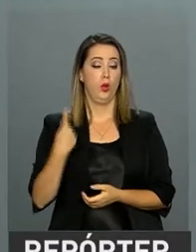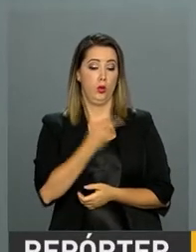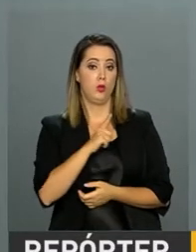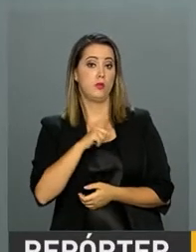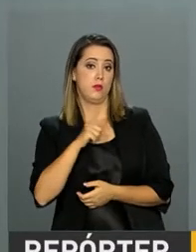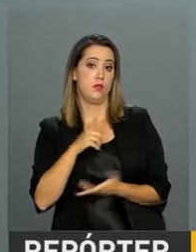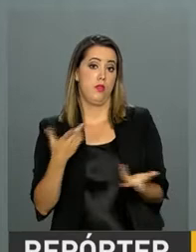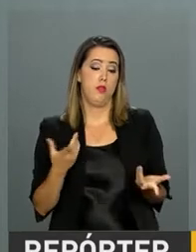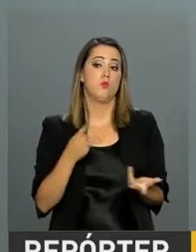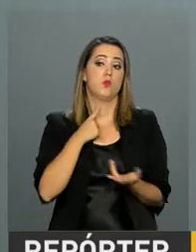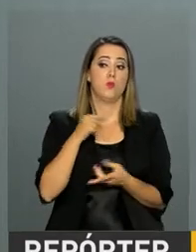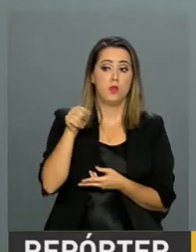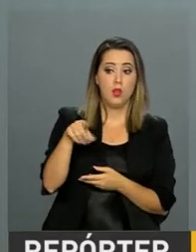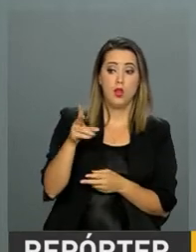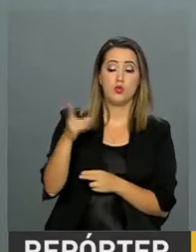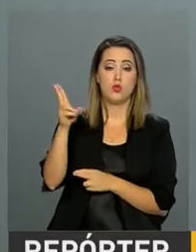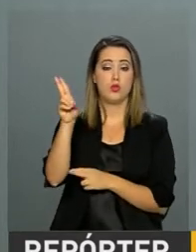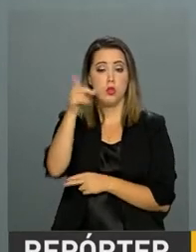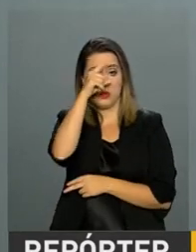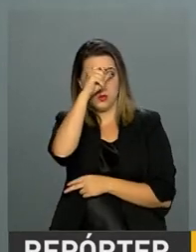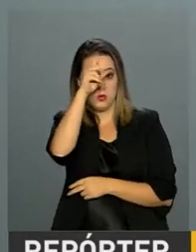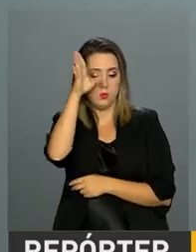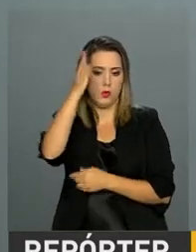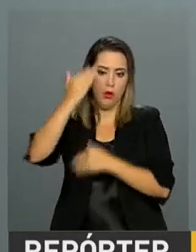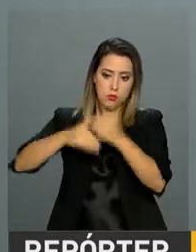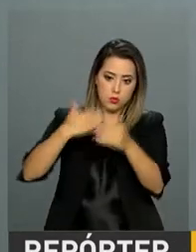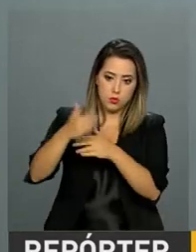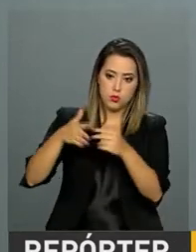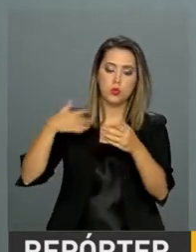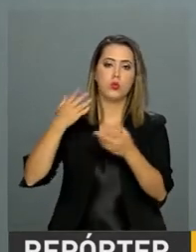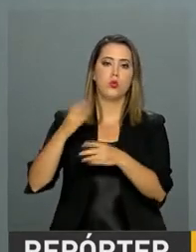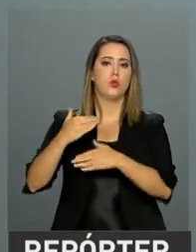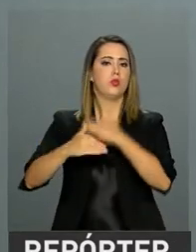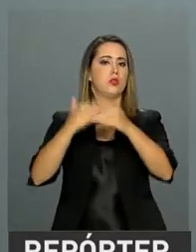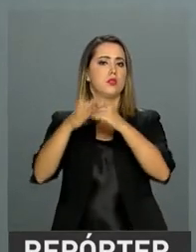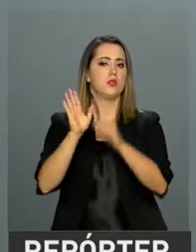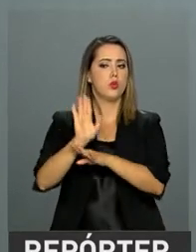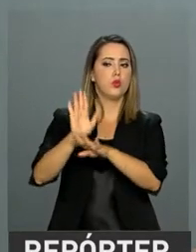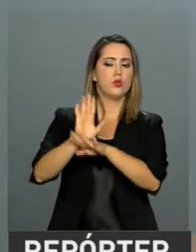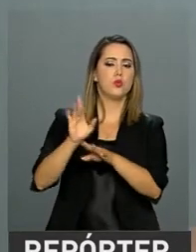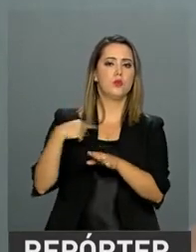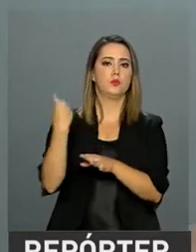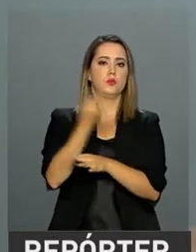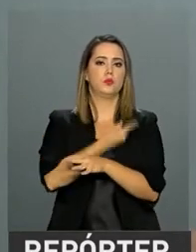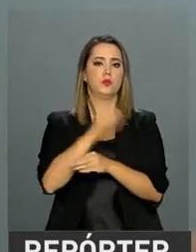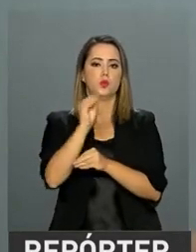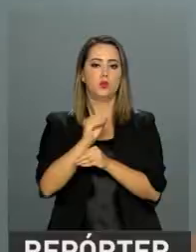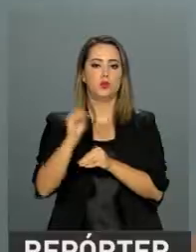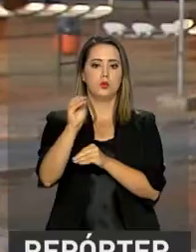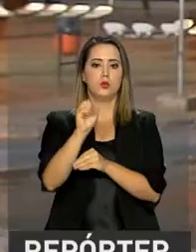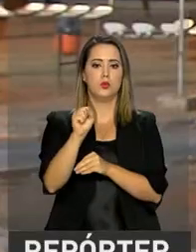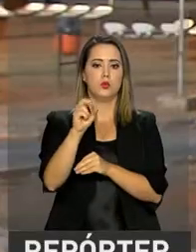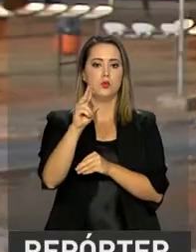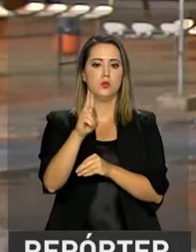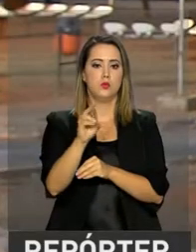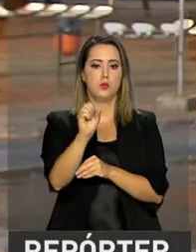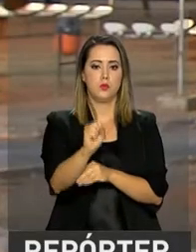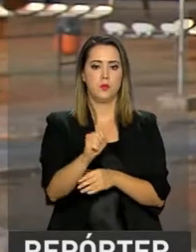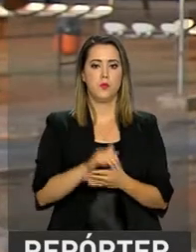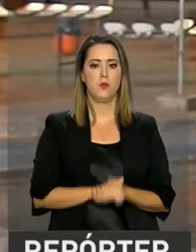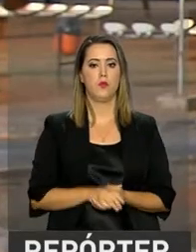na estruturação desses hospitais, até para que eles possam cada vez mais ajudar no atendimento do SUS. Somente